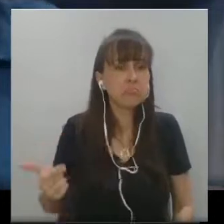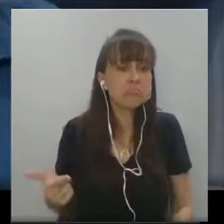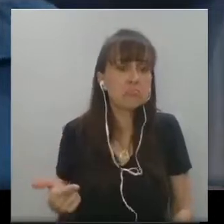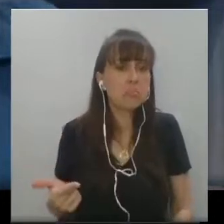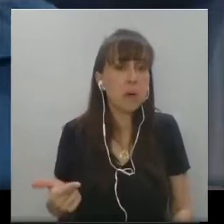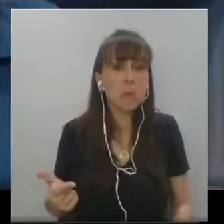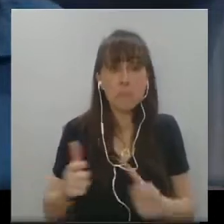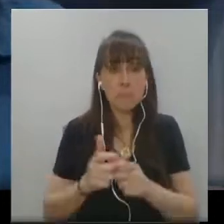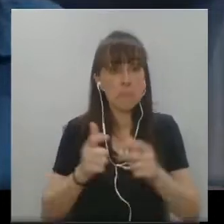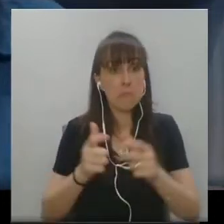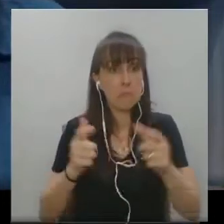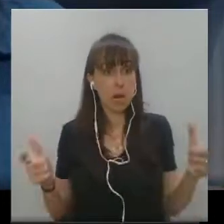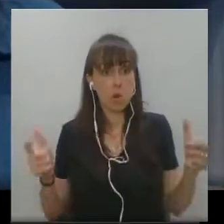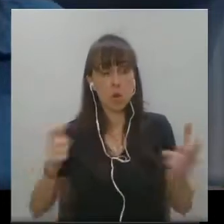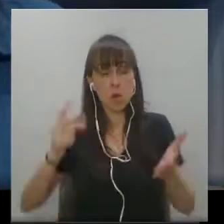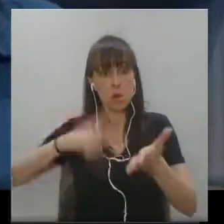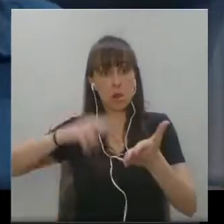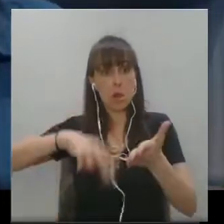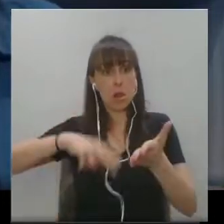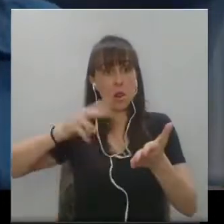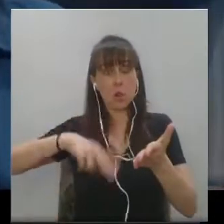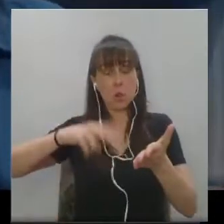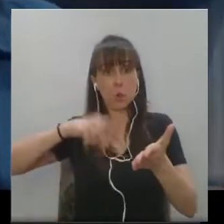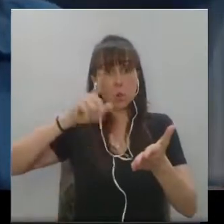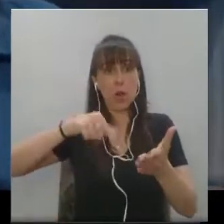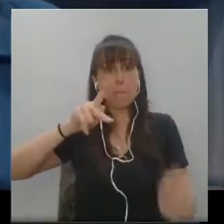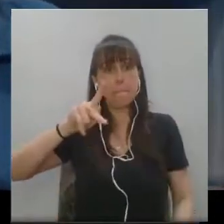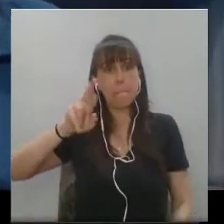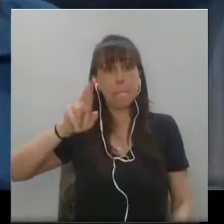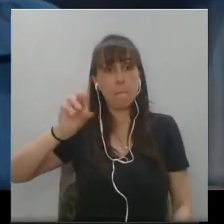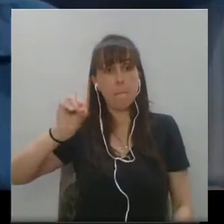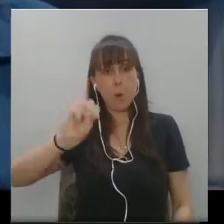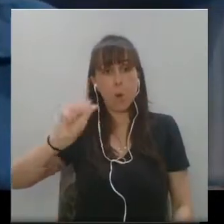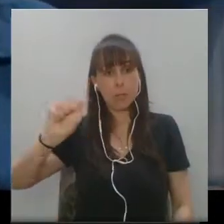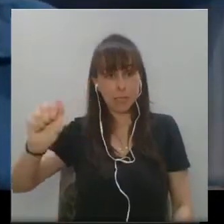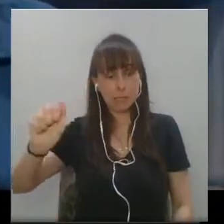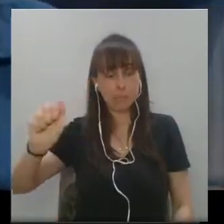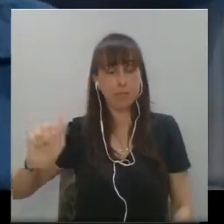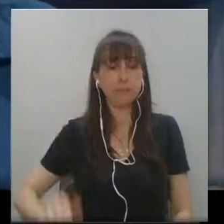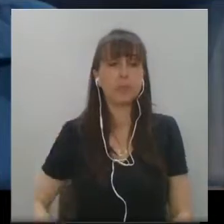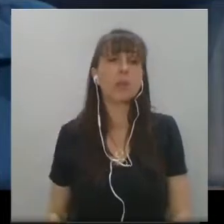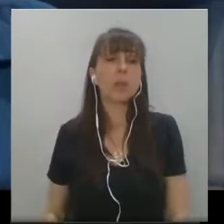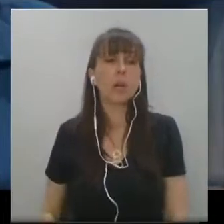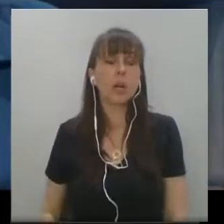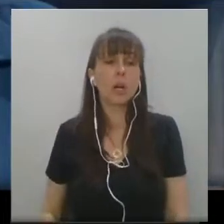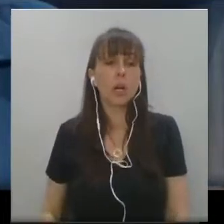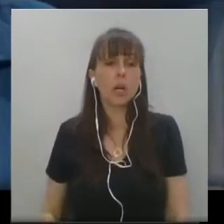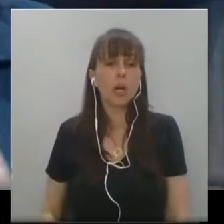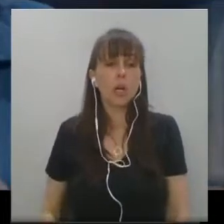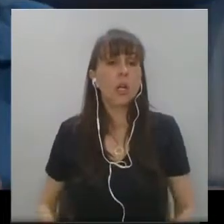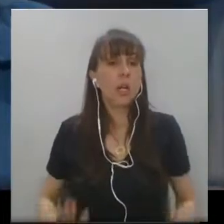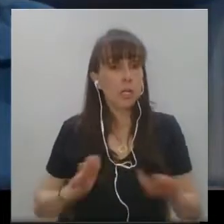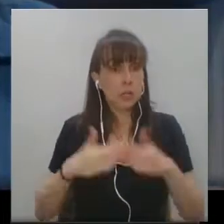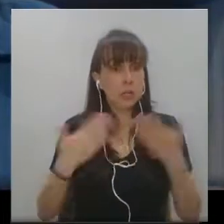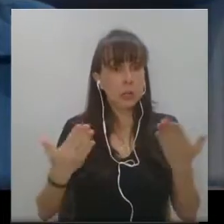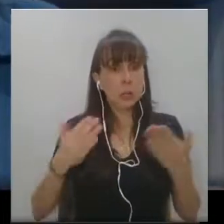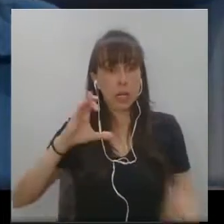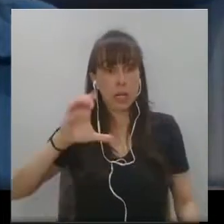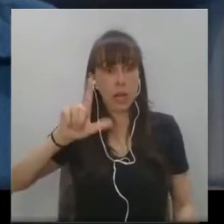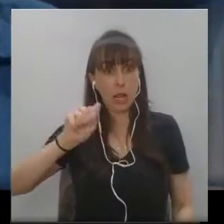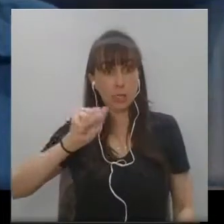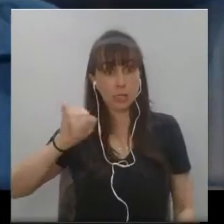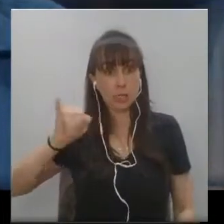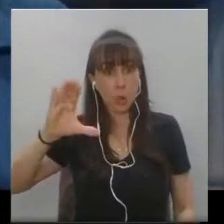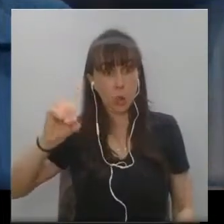maioria da nossa leitura é em prosa. Então há essa dificuldade realmente de ler os clássicos, porque muitos deles também são em forma